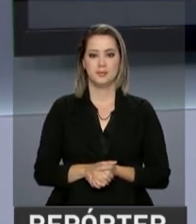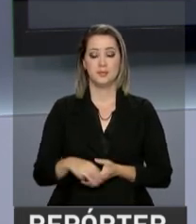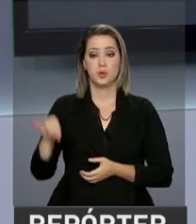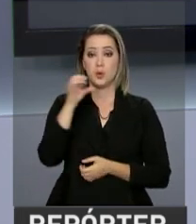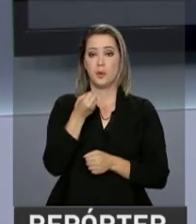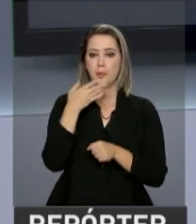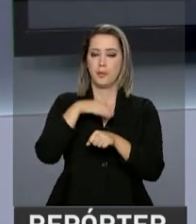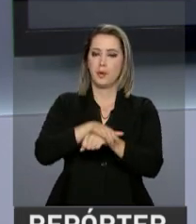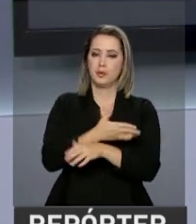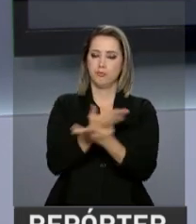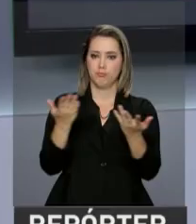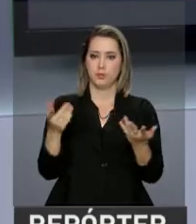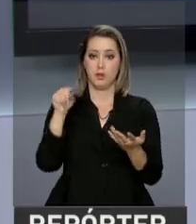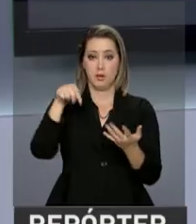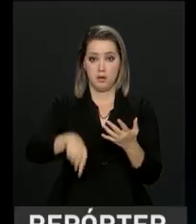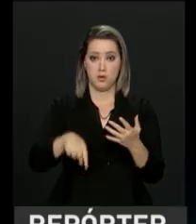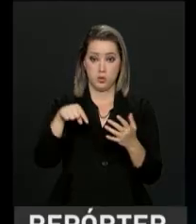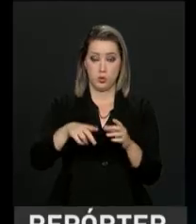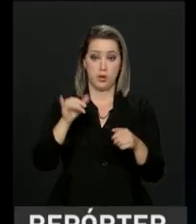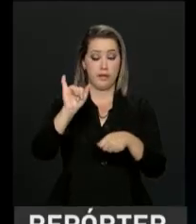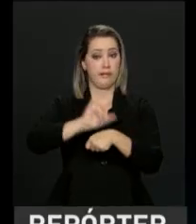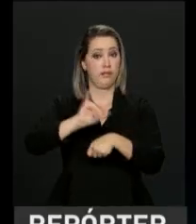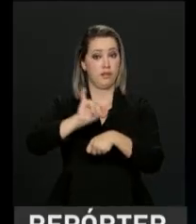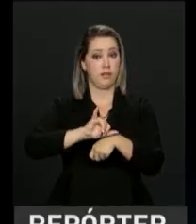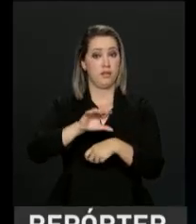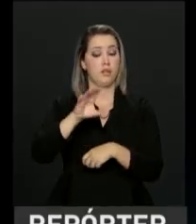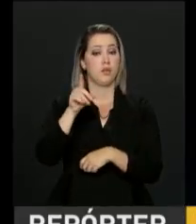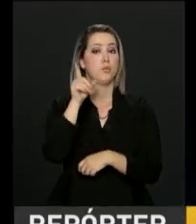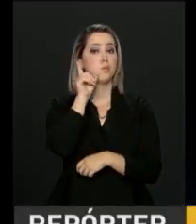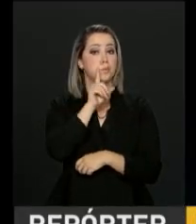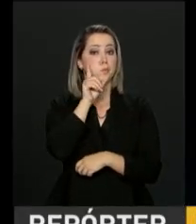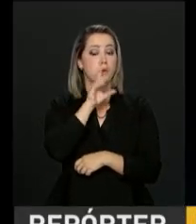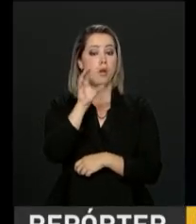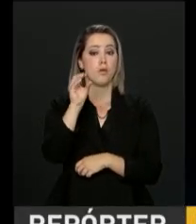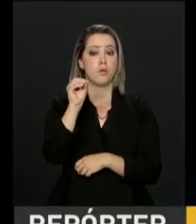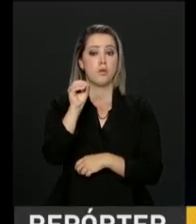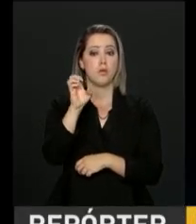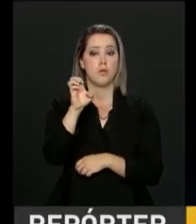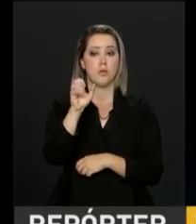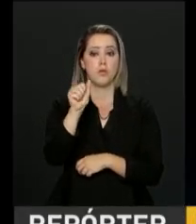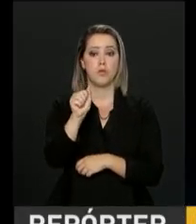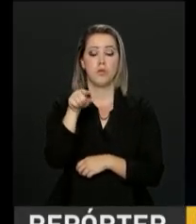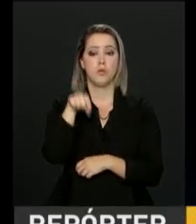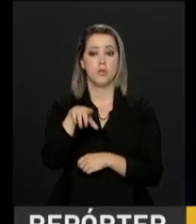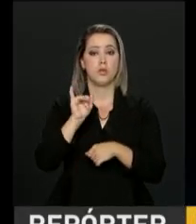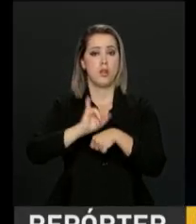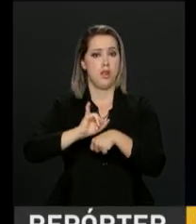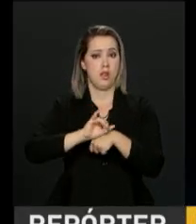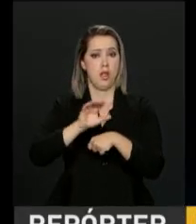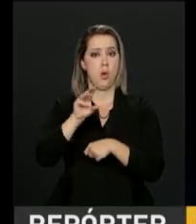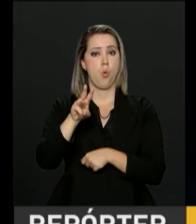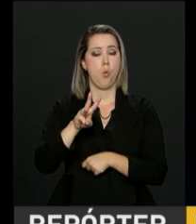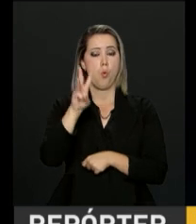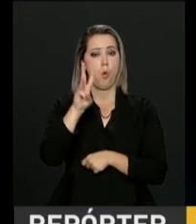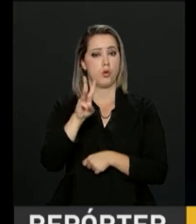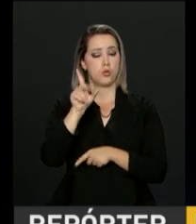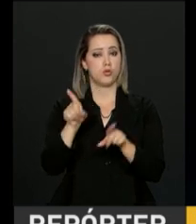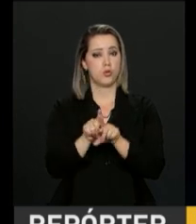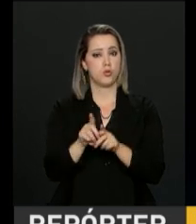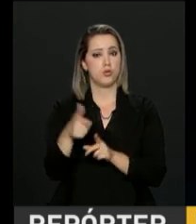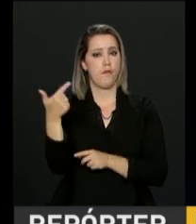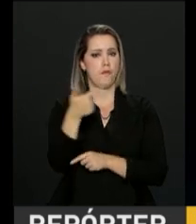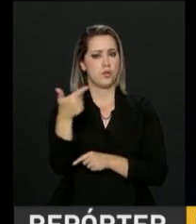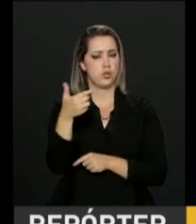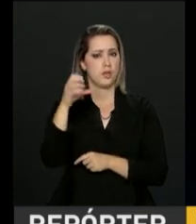Olá, boa noite, Roberto. Eu estou aqui na sede da Organização dos Estados Americanos, que fica em Washington, onde acontece a 29ª reunião